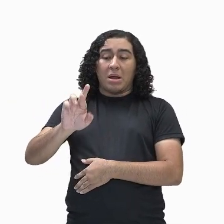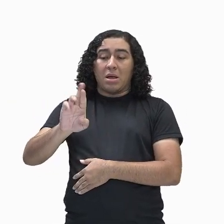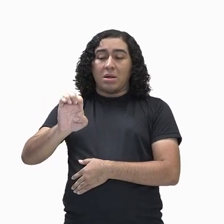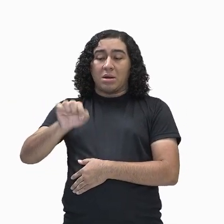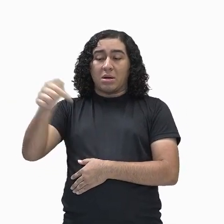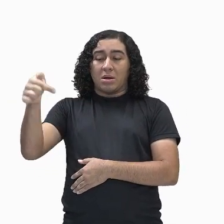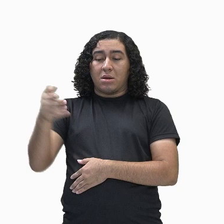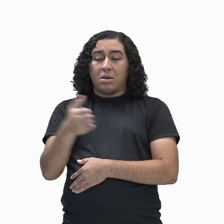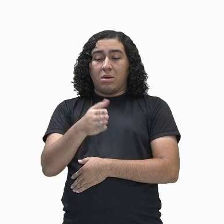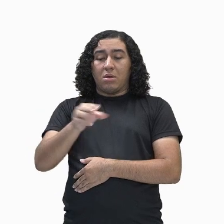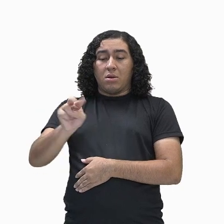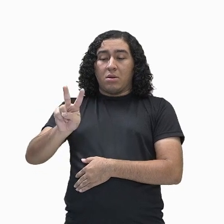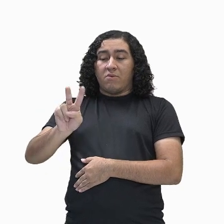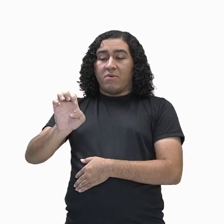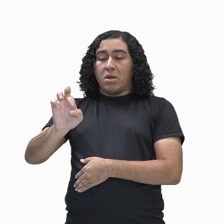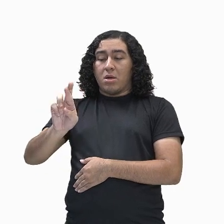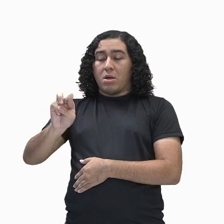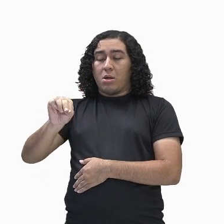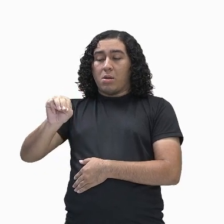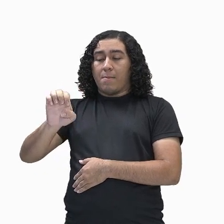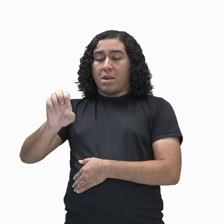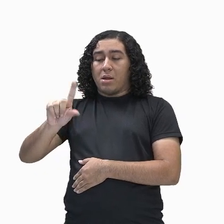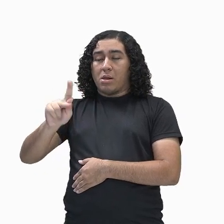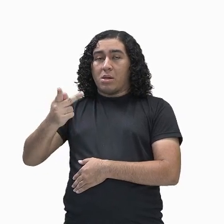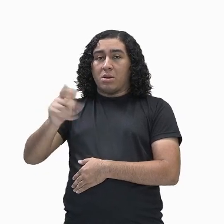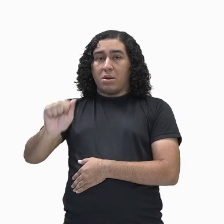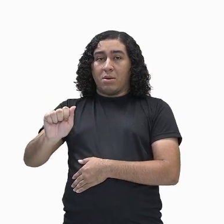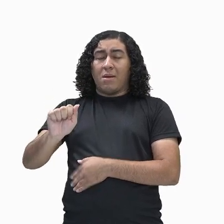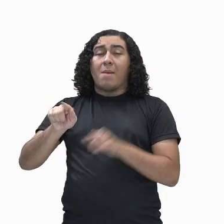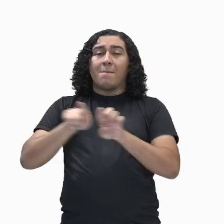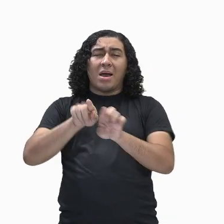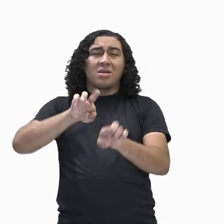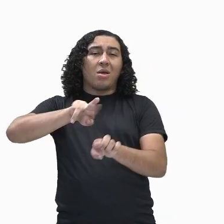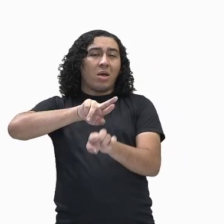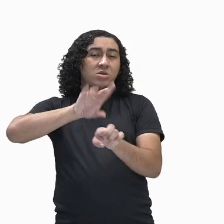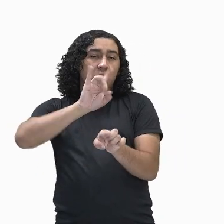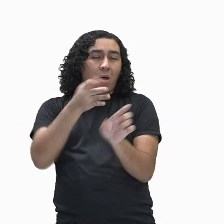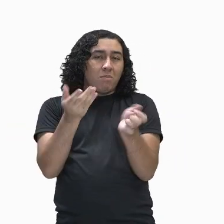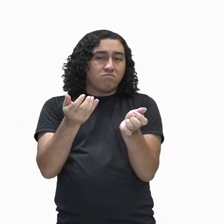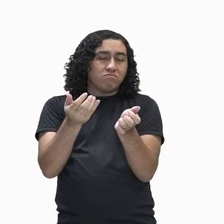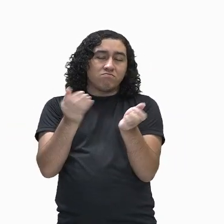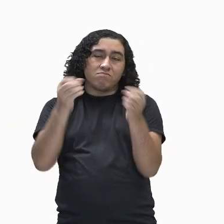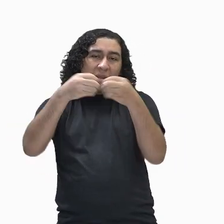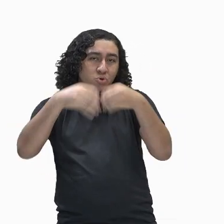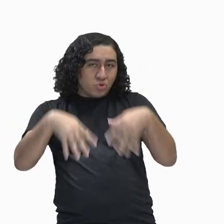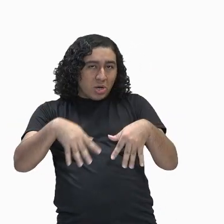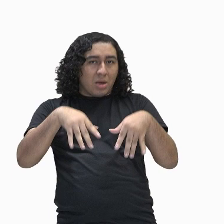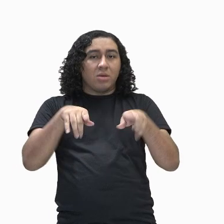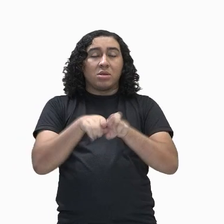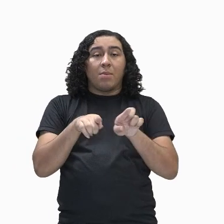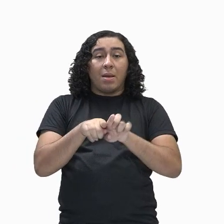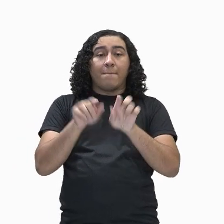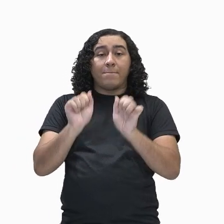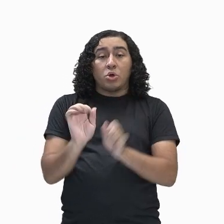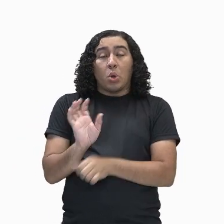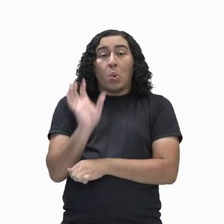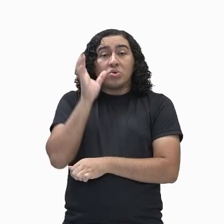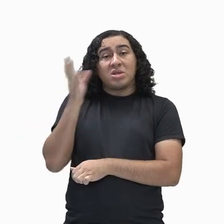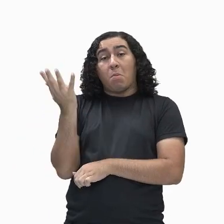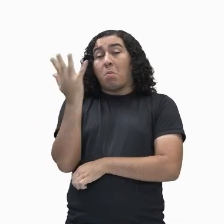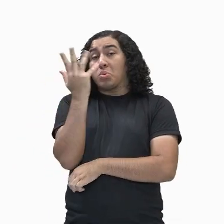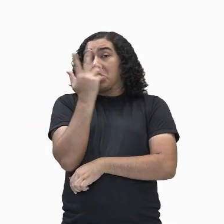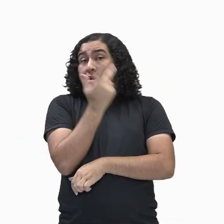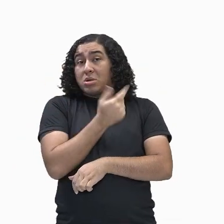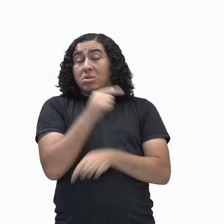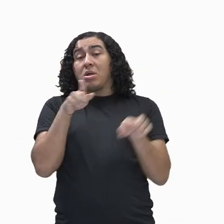certo? Mas as algas, elas não vão apenas gerar prejuízos, né? Elas podem ali gerar fenômenos bastante bonitos